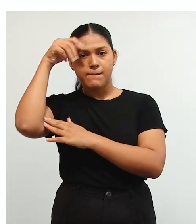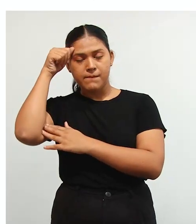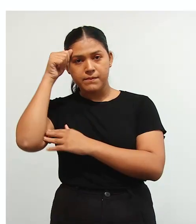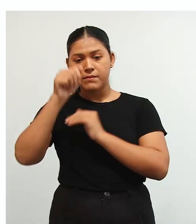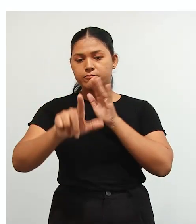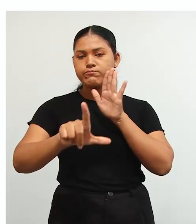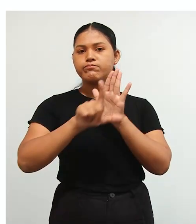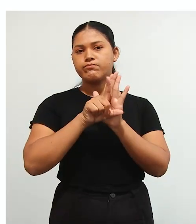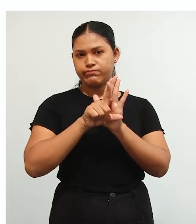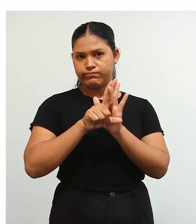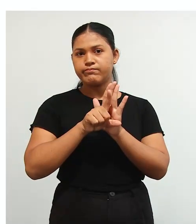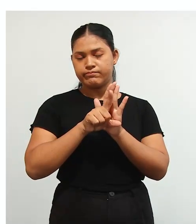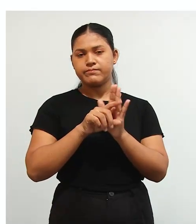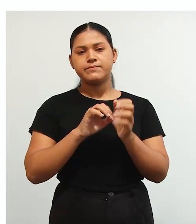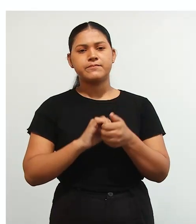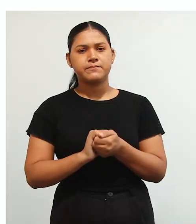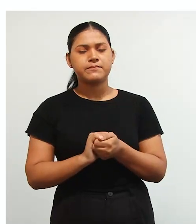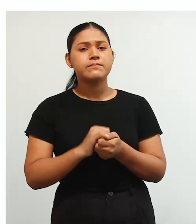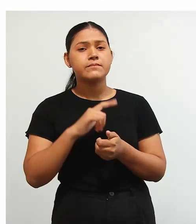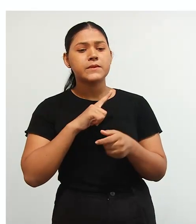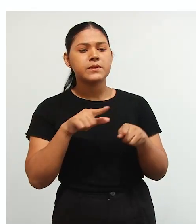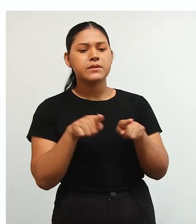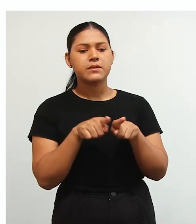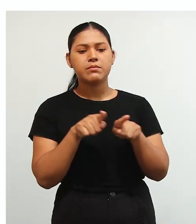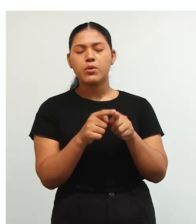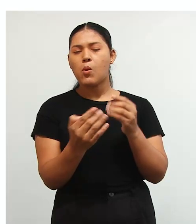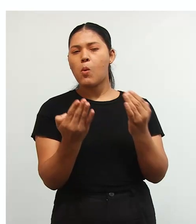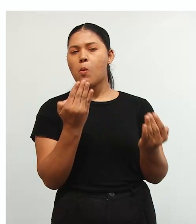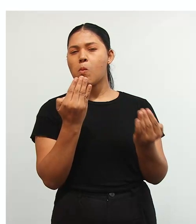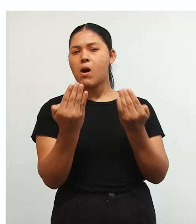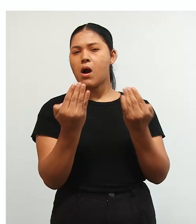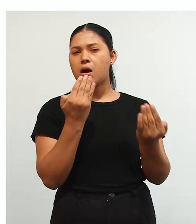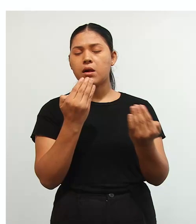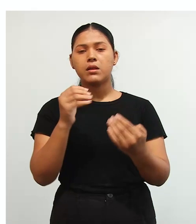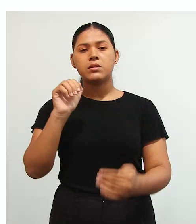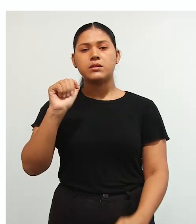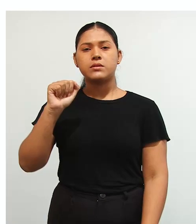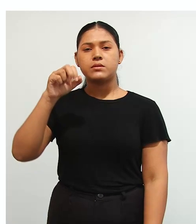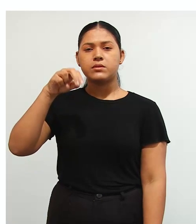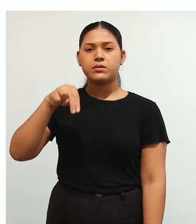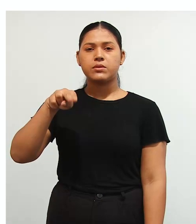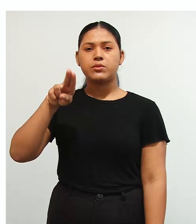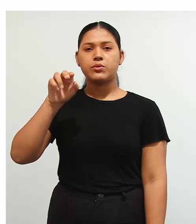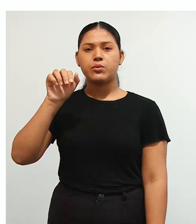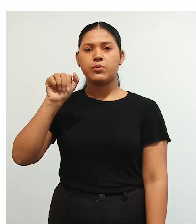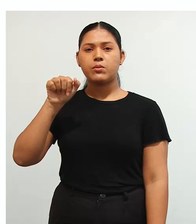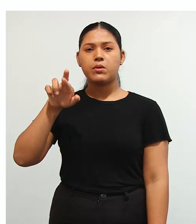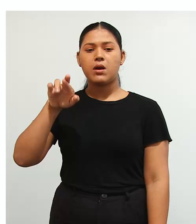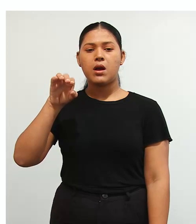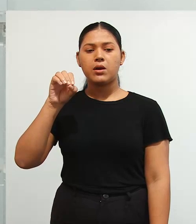um paradoxo aqui com o Anuário Brasileiro de Segurança Pública. Voltemos aqui.